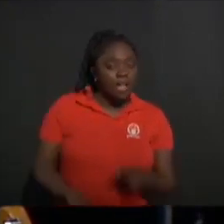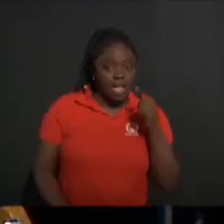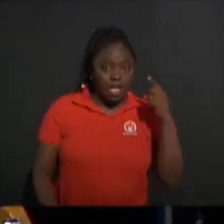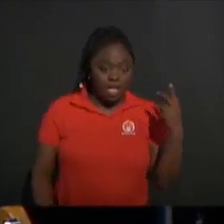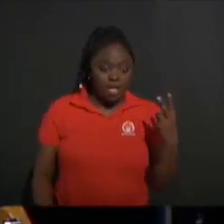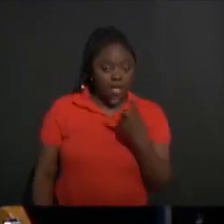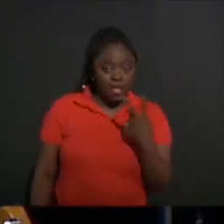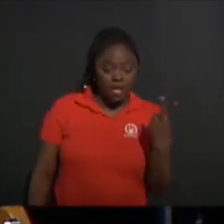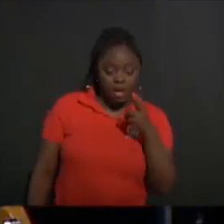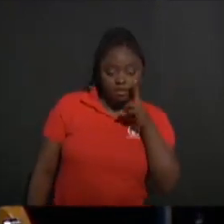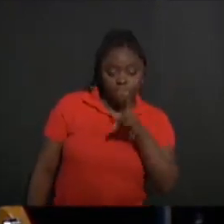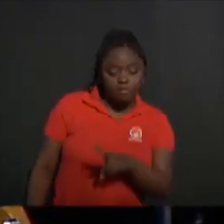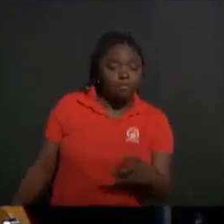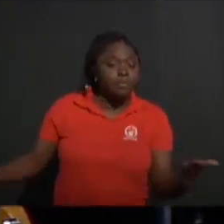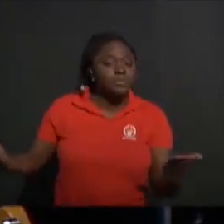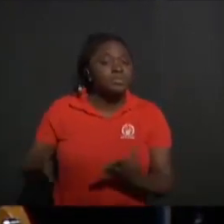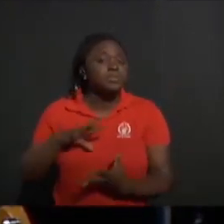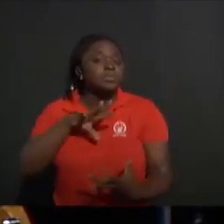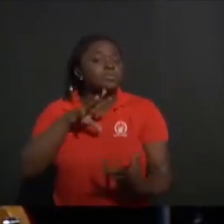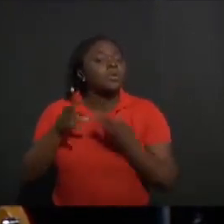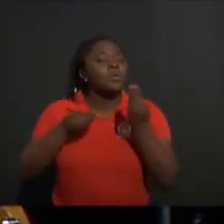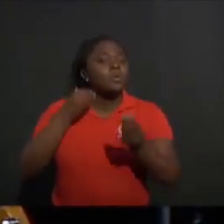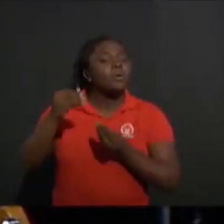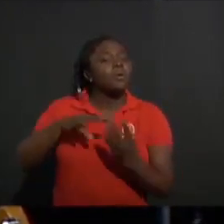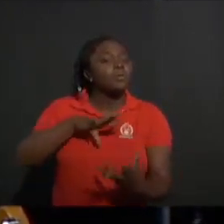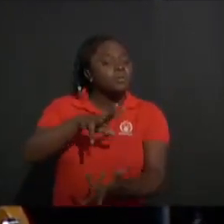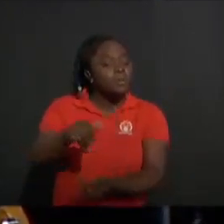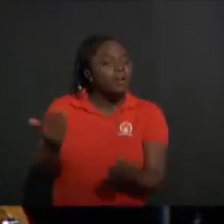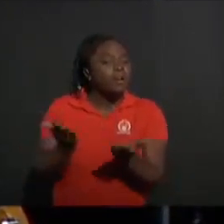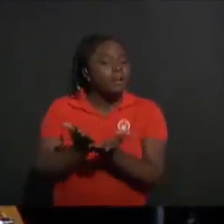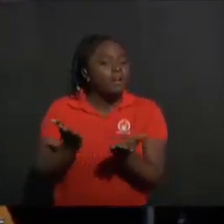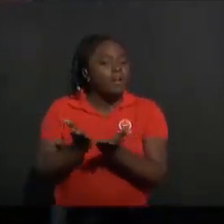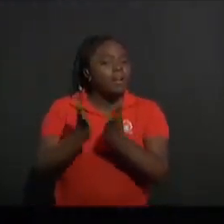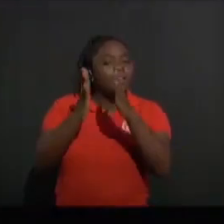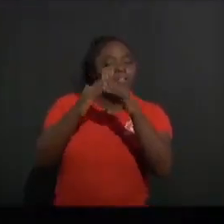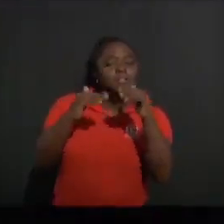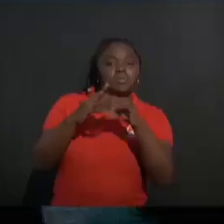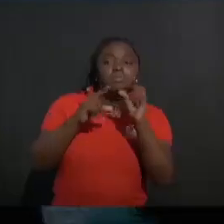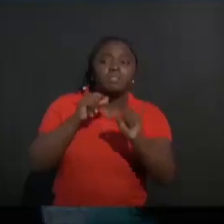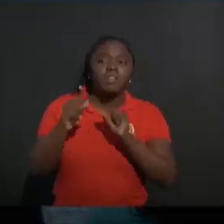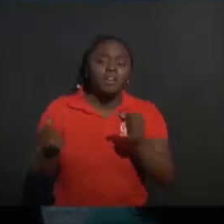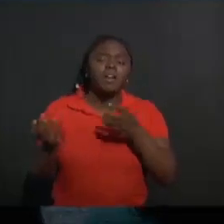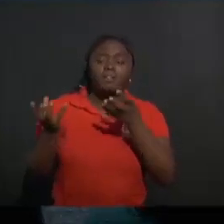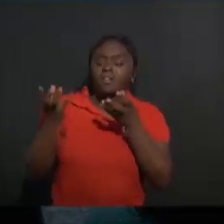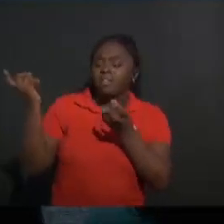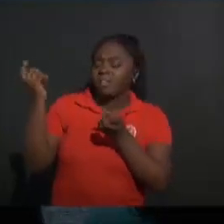vissem hoje como o mundo está e como o cristianismo está, eles iam pedir para entrar para dentro da sepultura de novo.